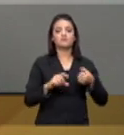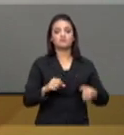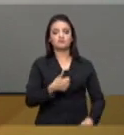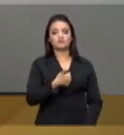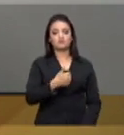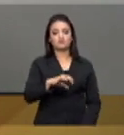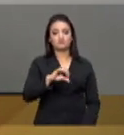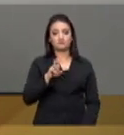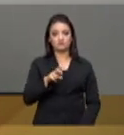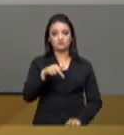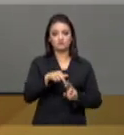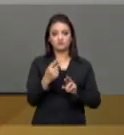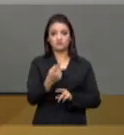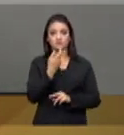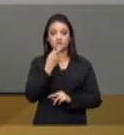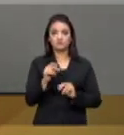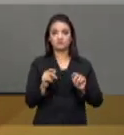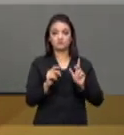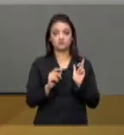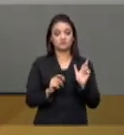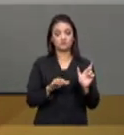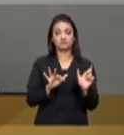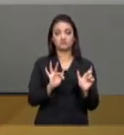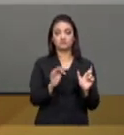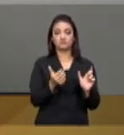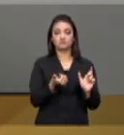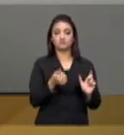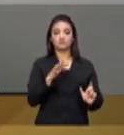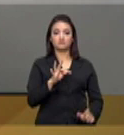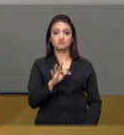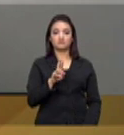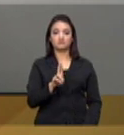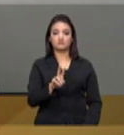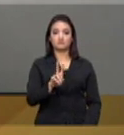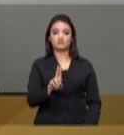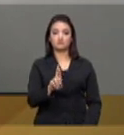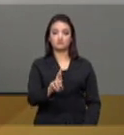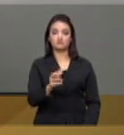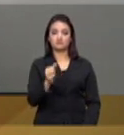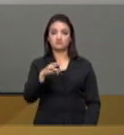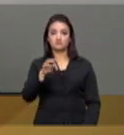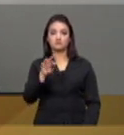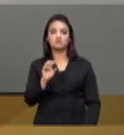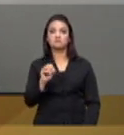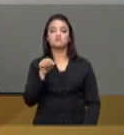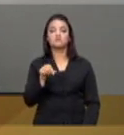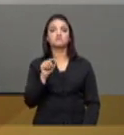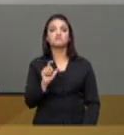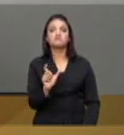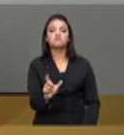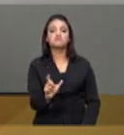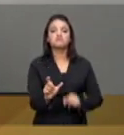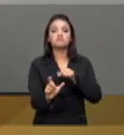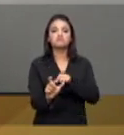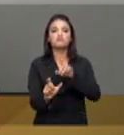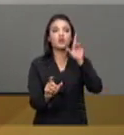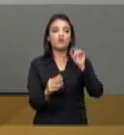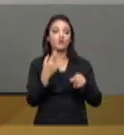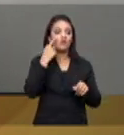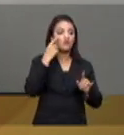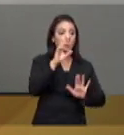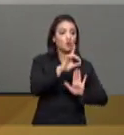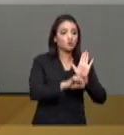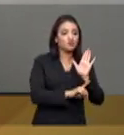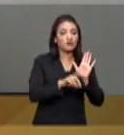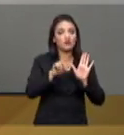que concerne a expressão faturamento. Onde é que eu vou buscar essa expressão faturamento? Eu vou buscá-lo no direito que regula o faturamento